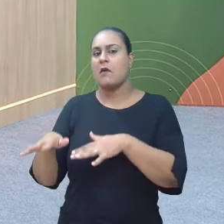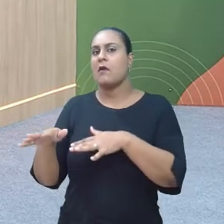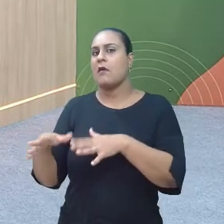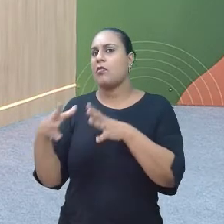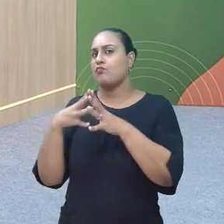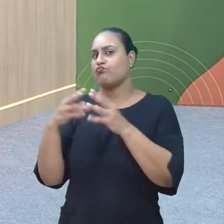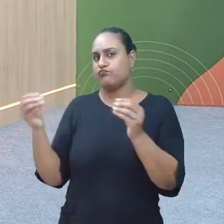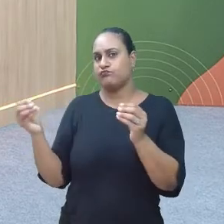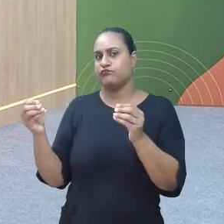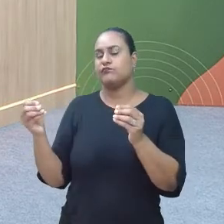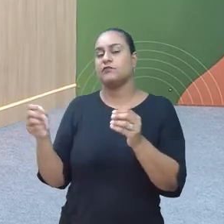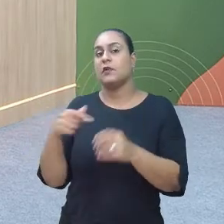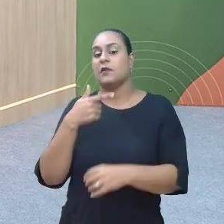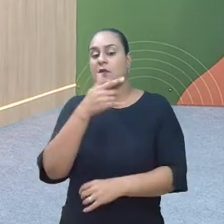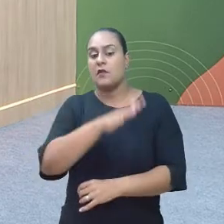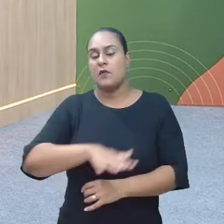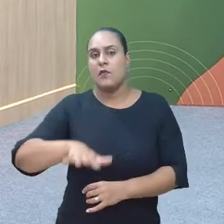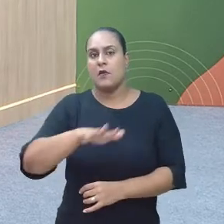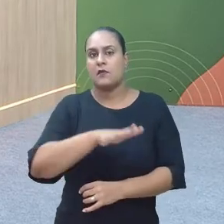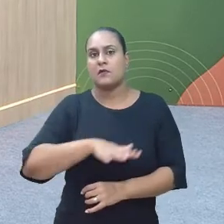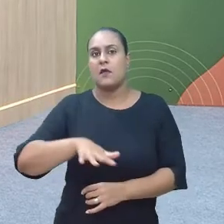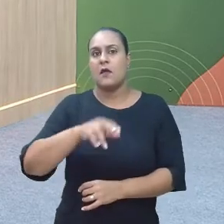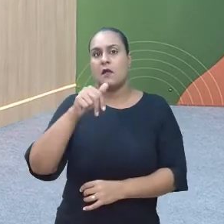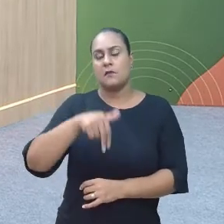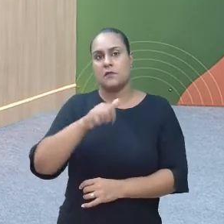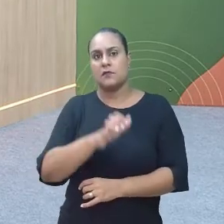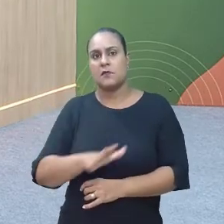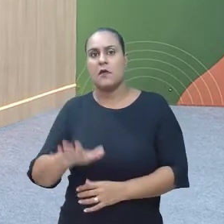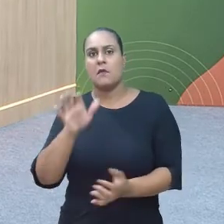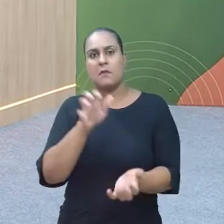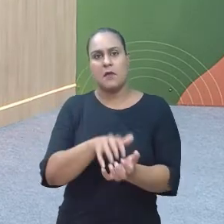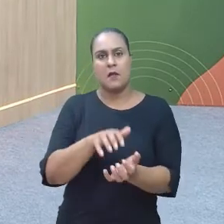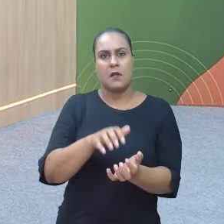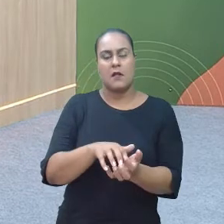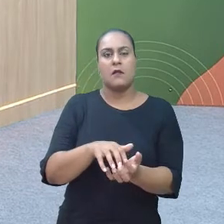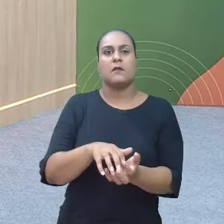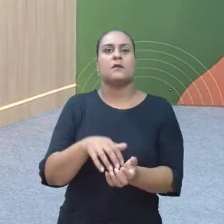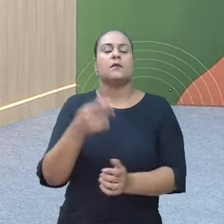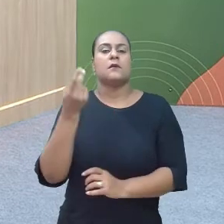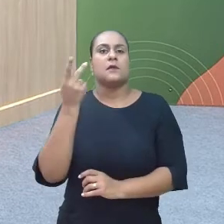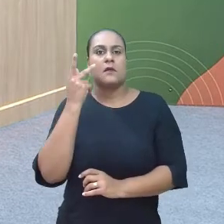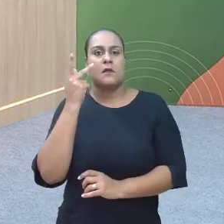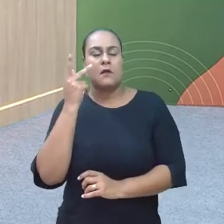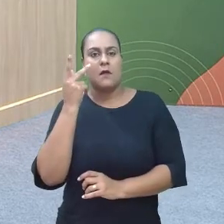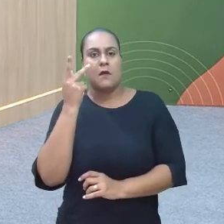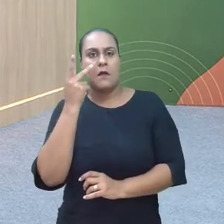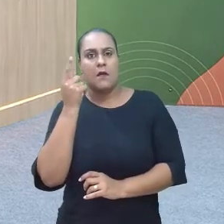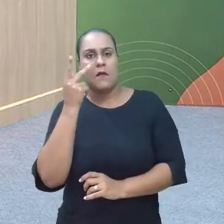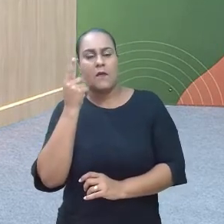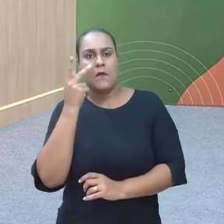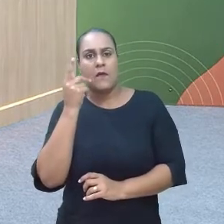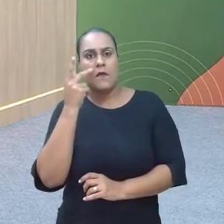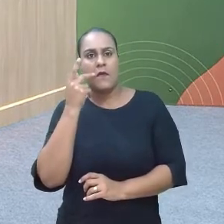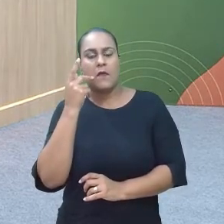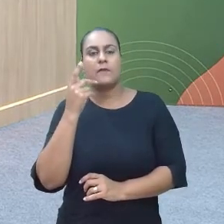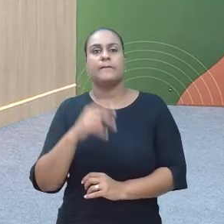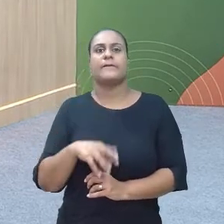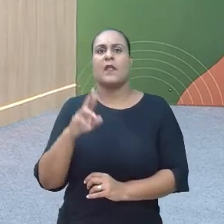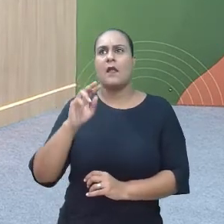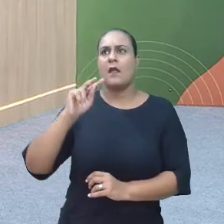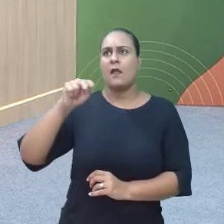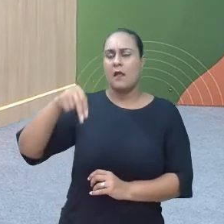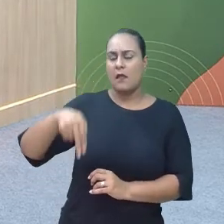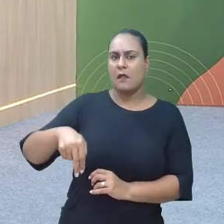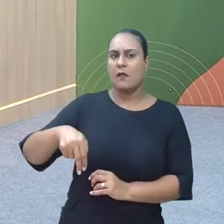E o território de parte do Nordeste, né, que é Pernambuco, Paraíba, Rio Grande do Norte, Ceará, acabou sendo agregado, inserido novamente no